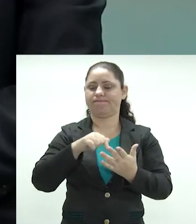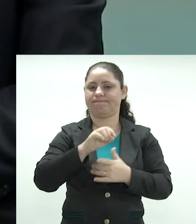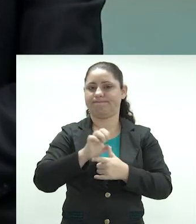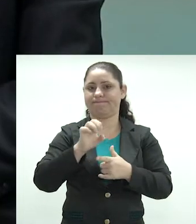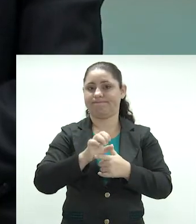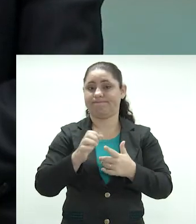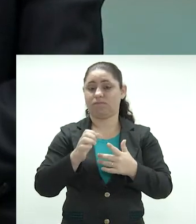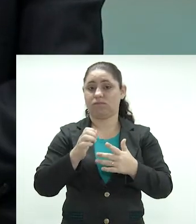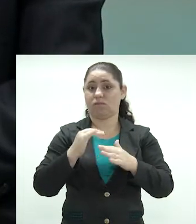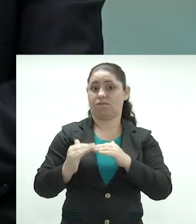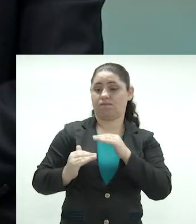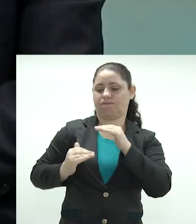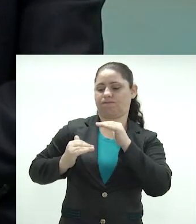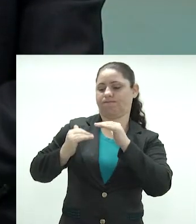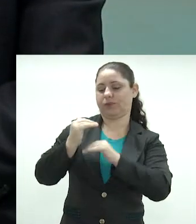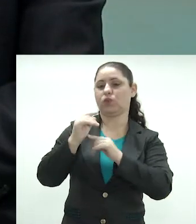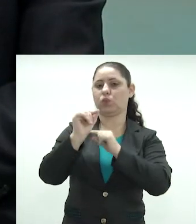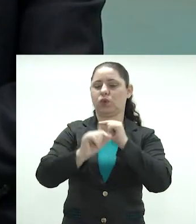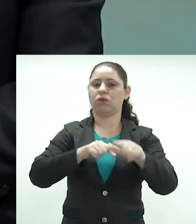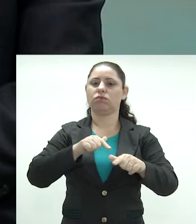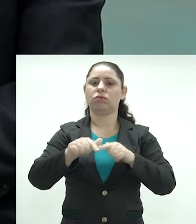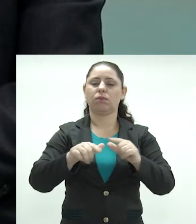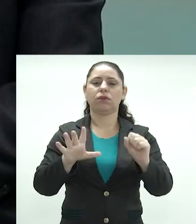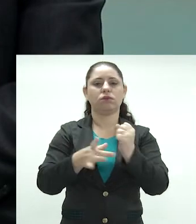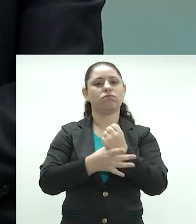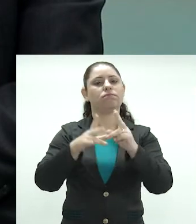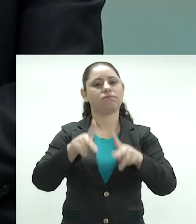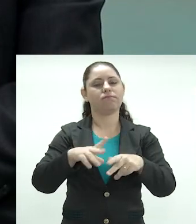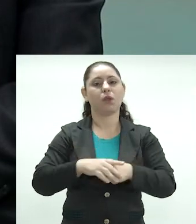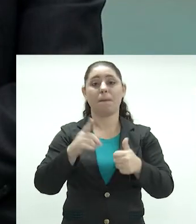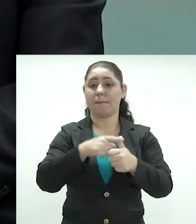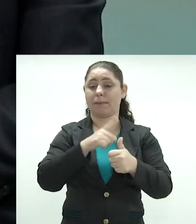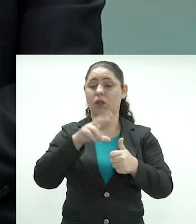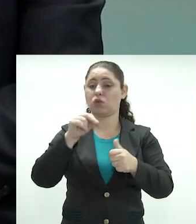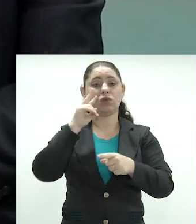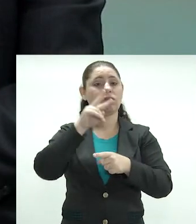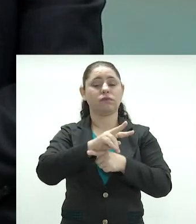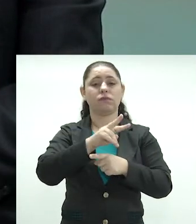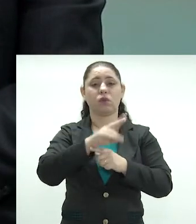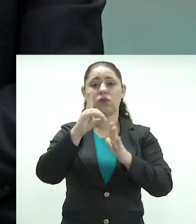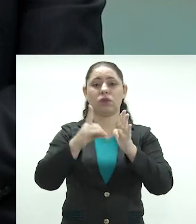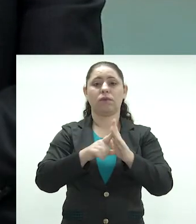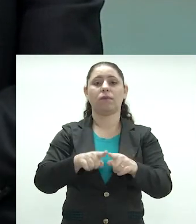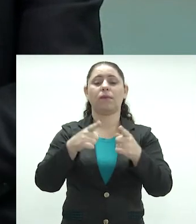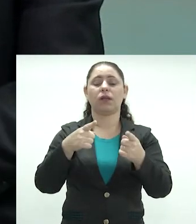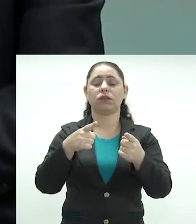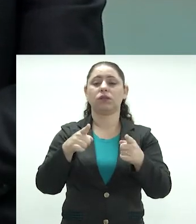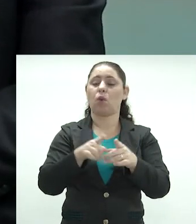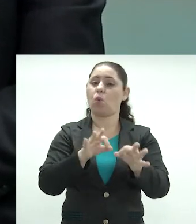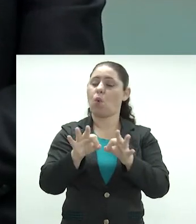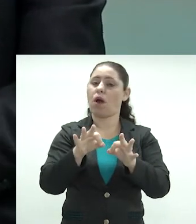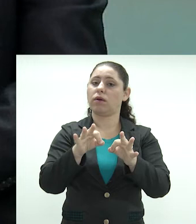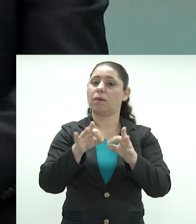doença. E aí nós avançamos para um trabalho de segurança pública. Primeiro, não só da fiscalização